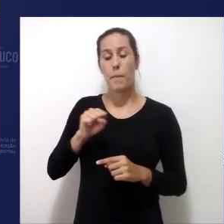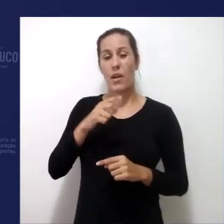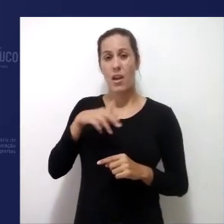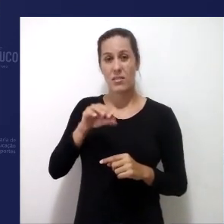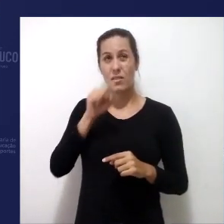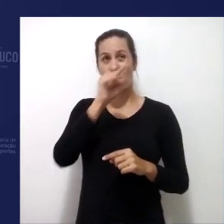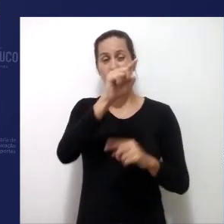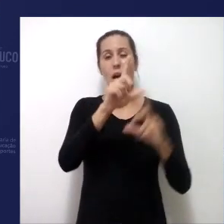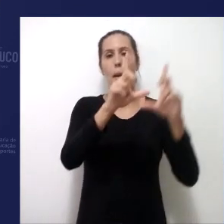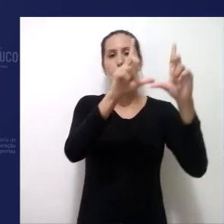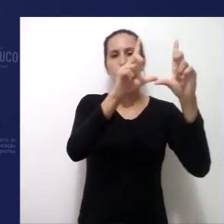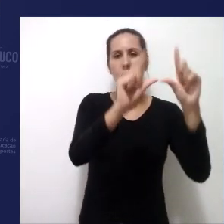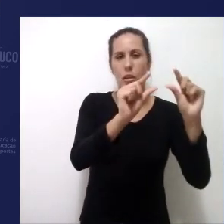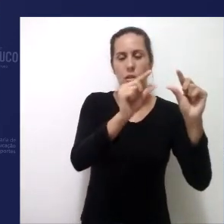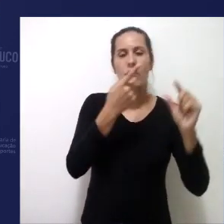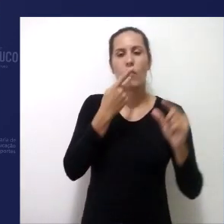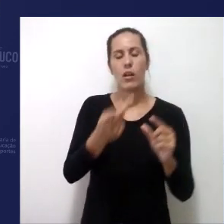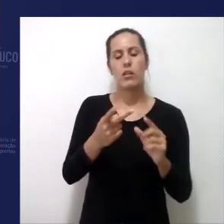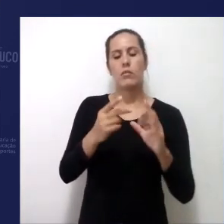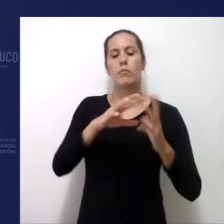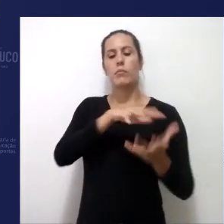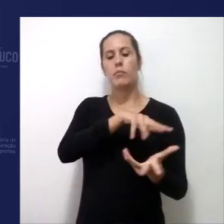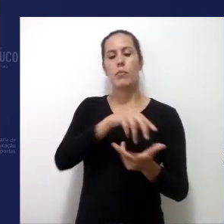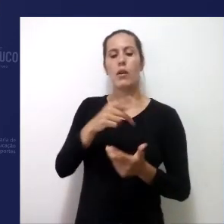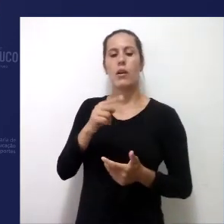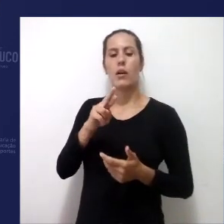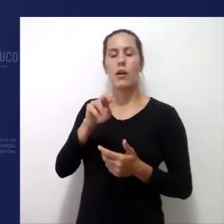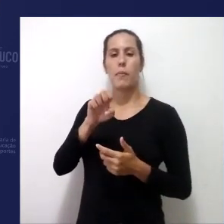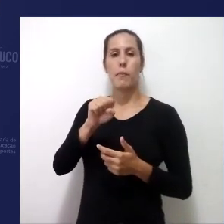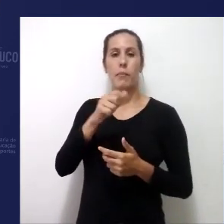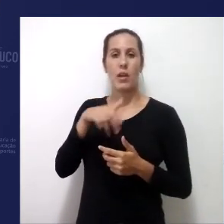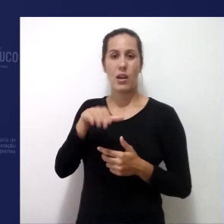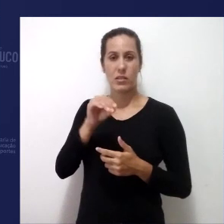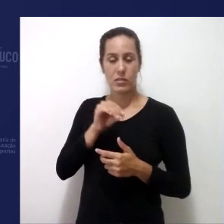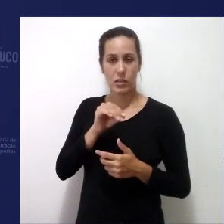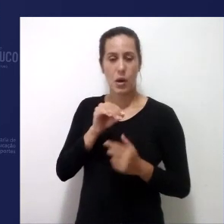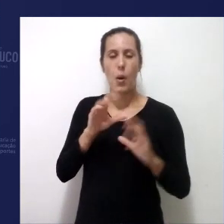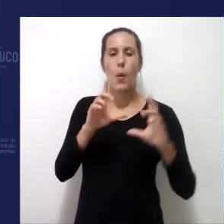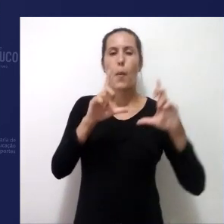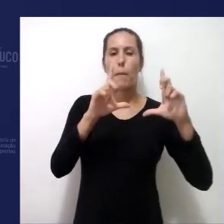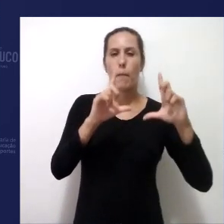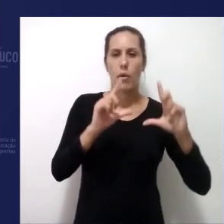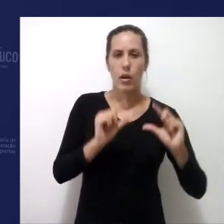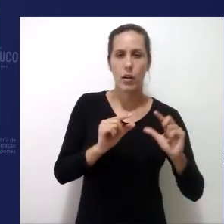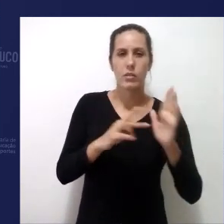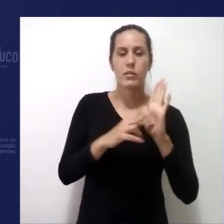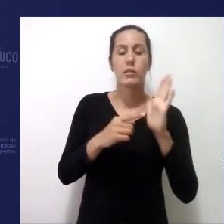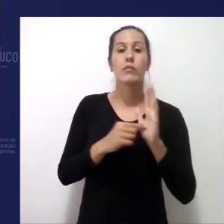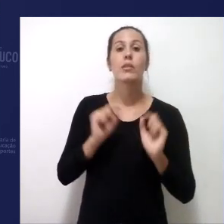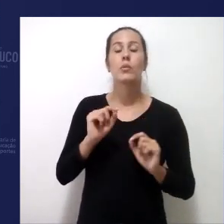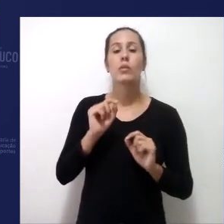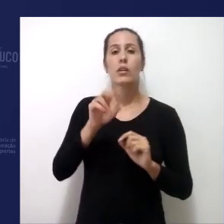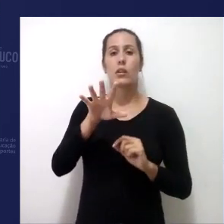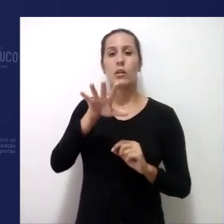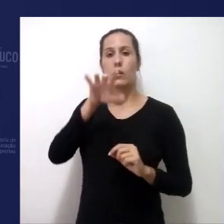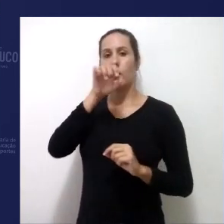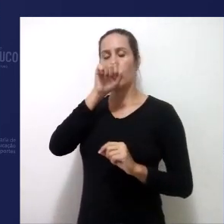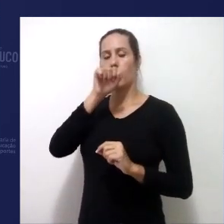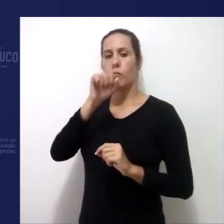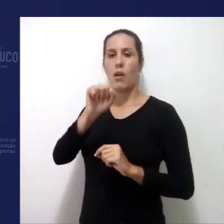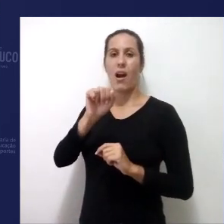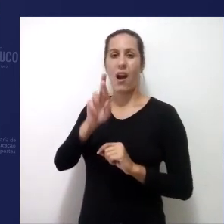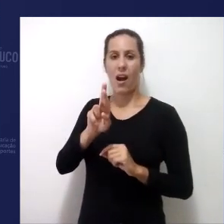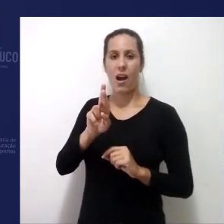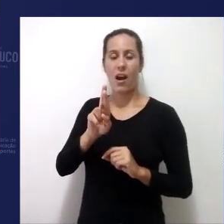vai exercer uma menor pressão. Então, quando se diz pressão atmosférica baixa, ou seja, é igual a